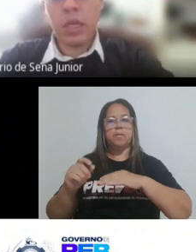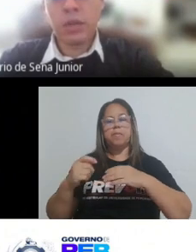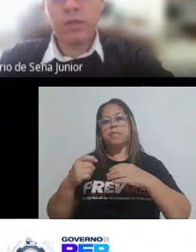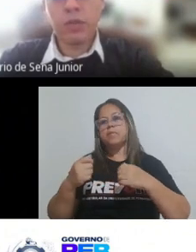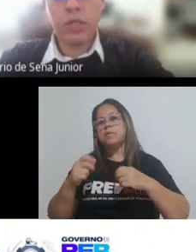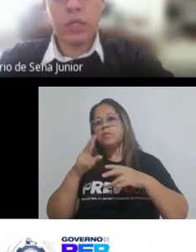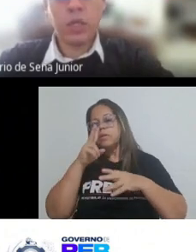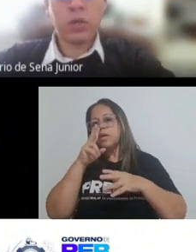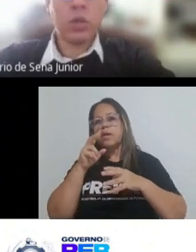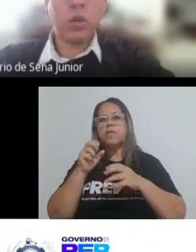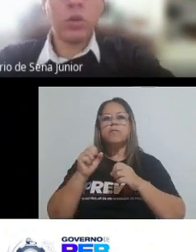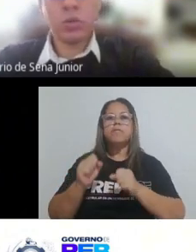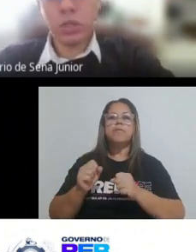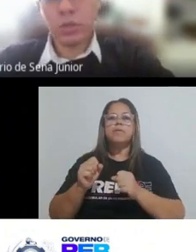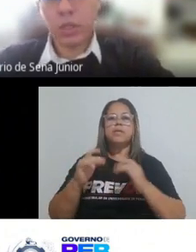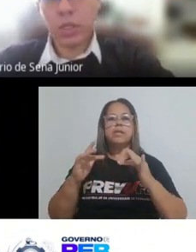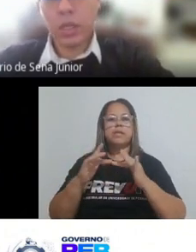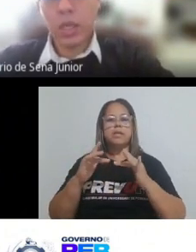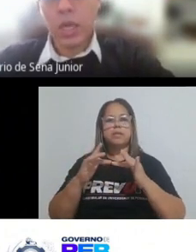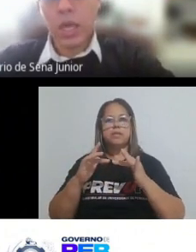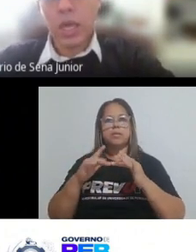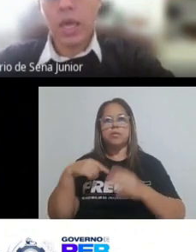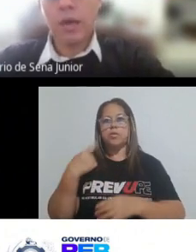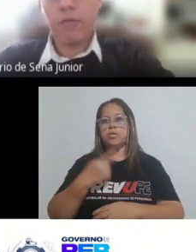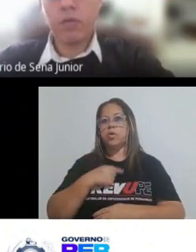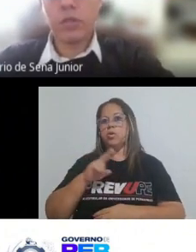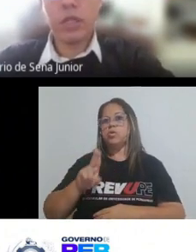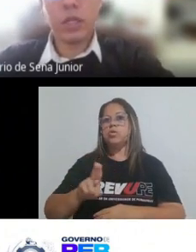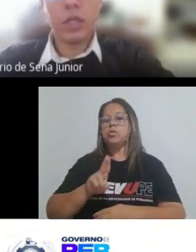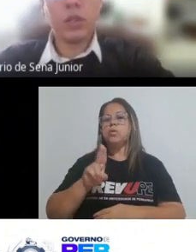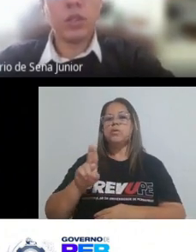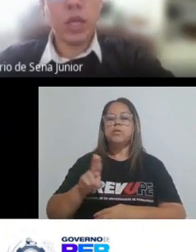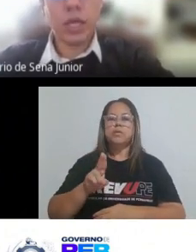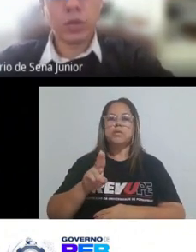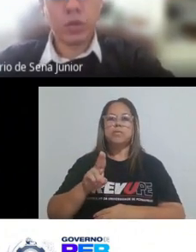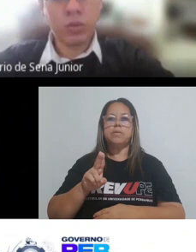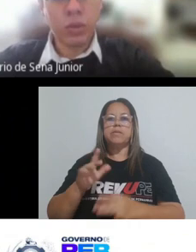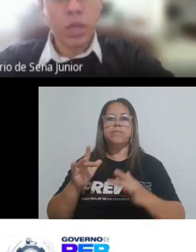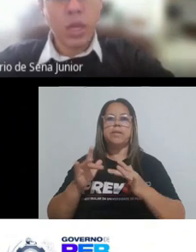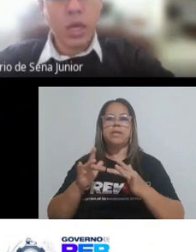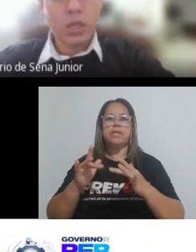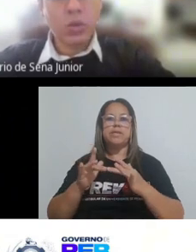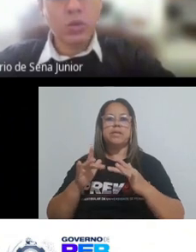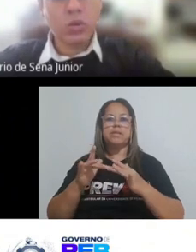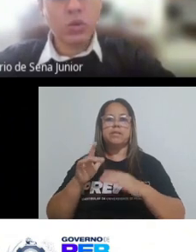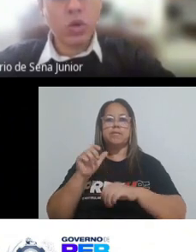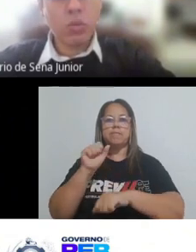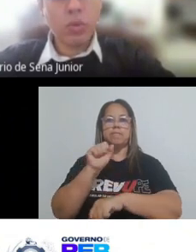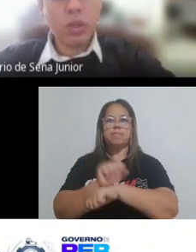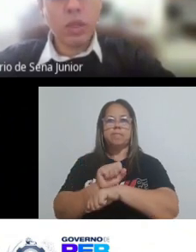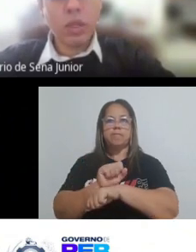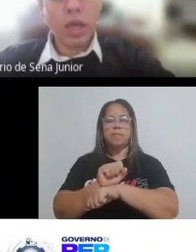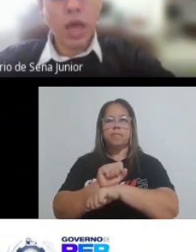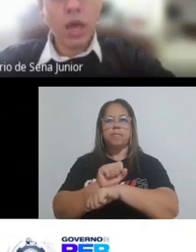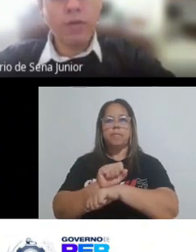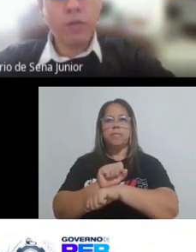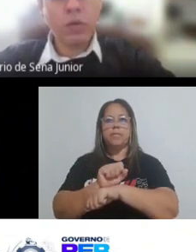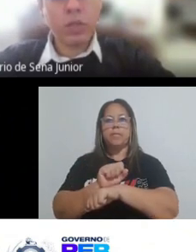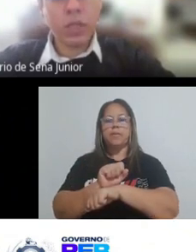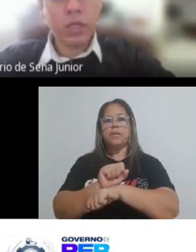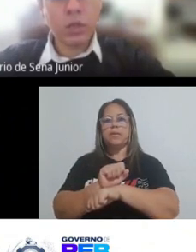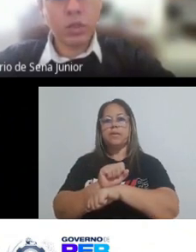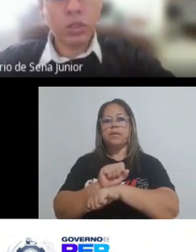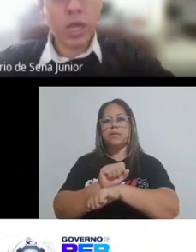essa força de atrito que nós usamos aqui é a força de atrito estático. Então, sobre a